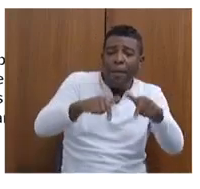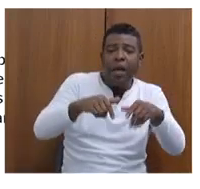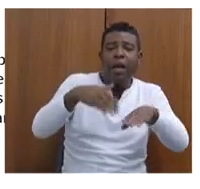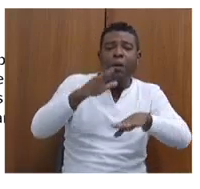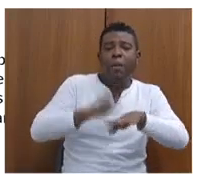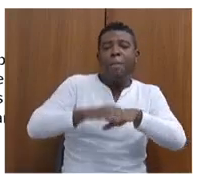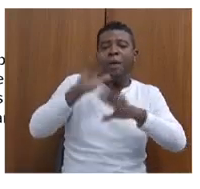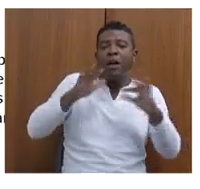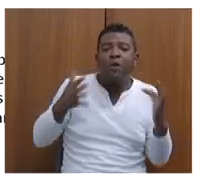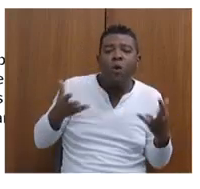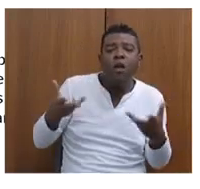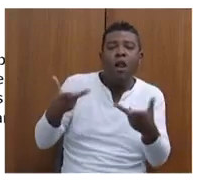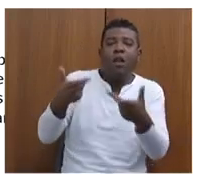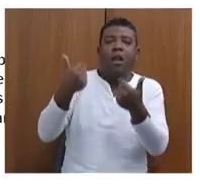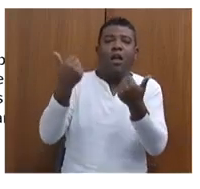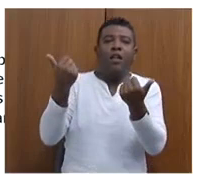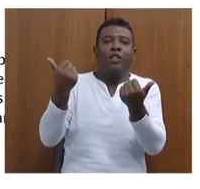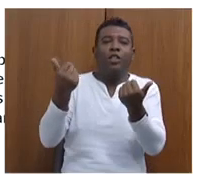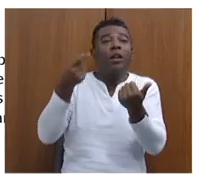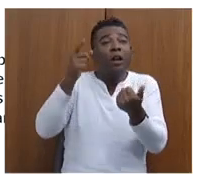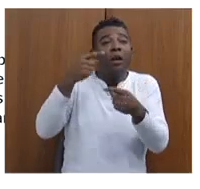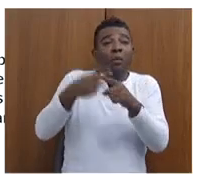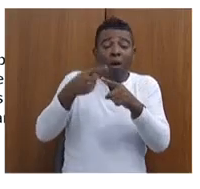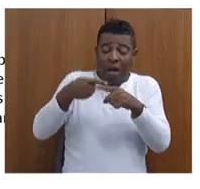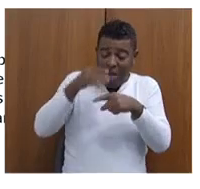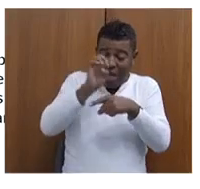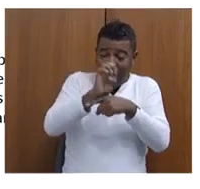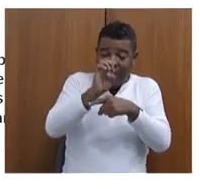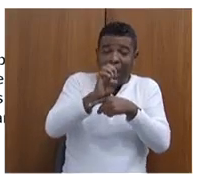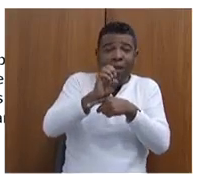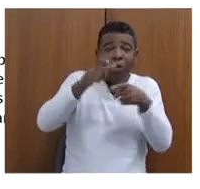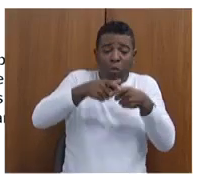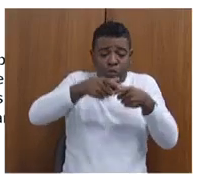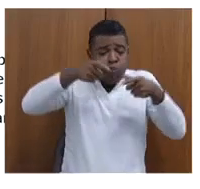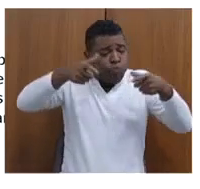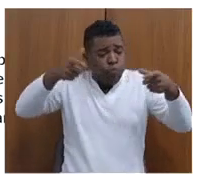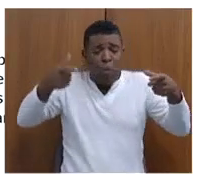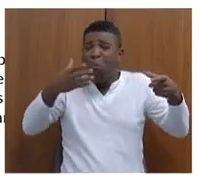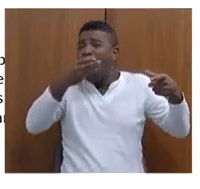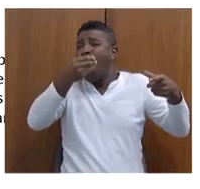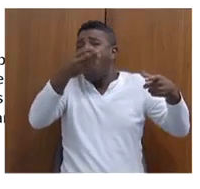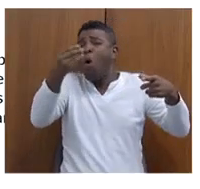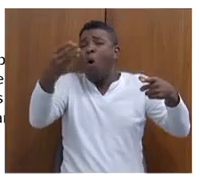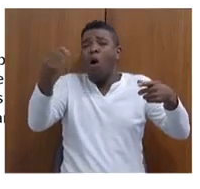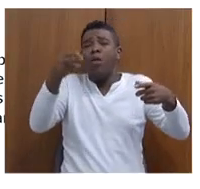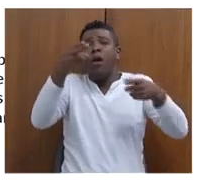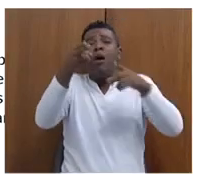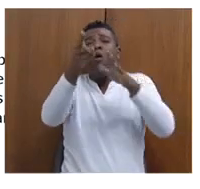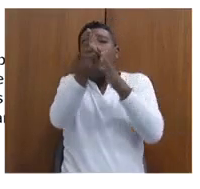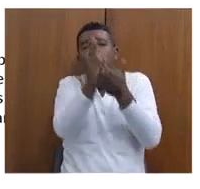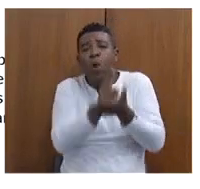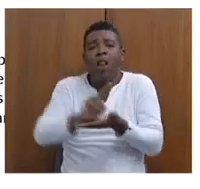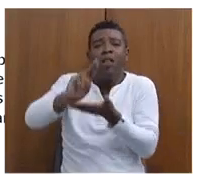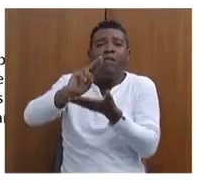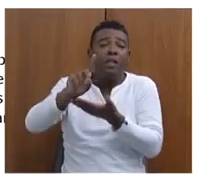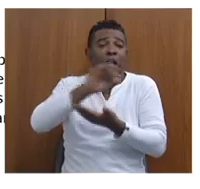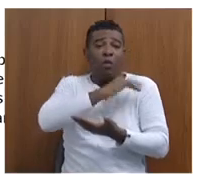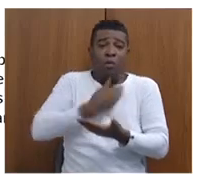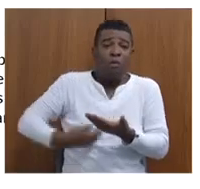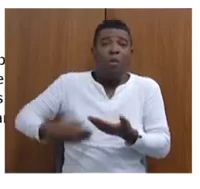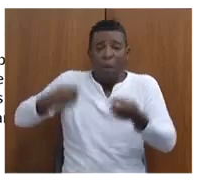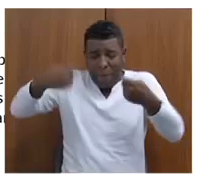e uma um estado com maior número de universidades públicas merece aí ter esse processo